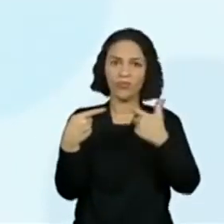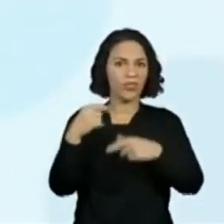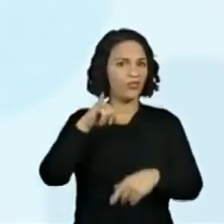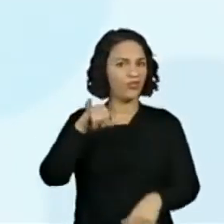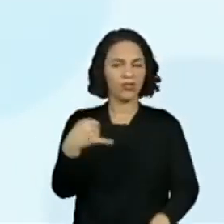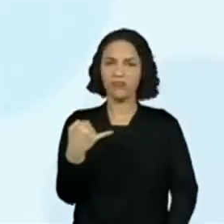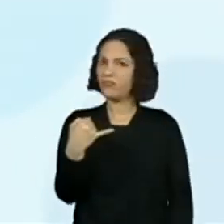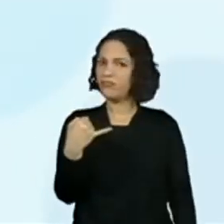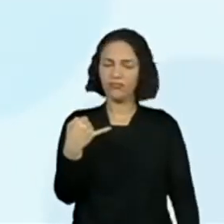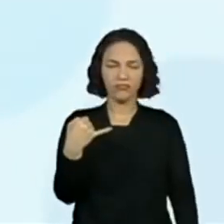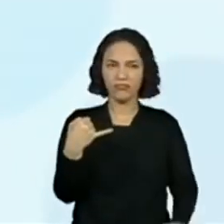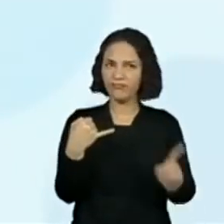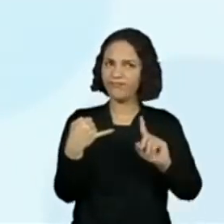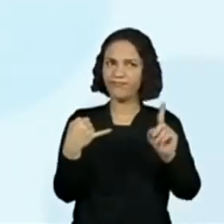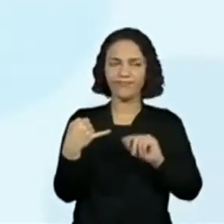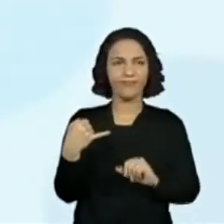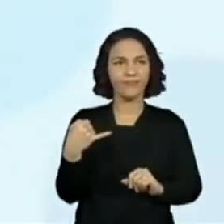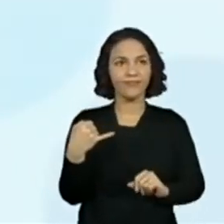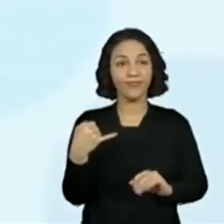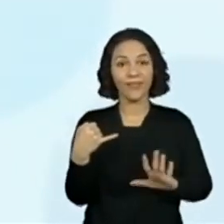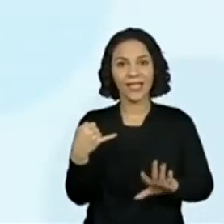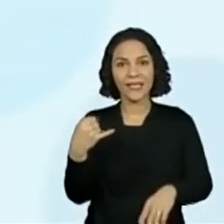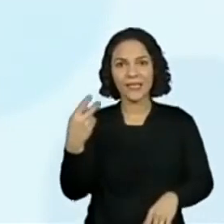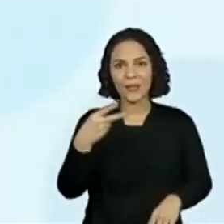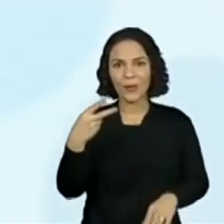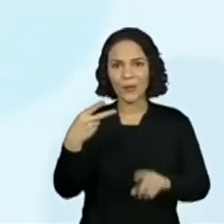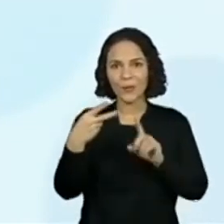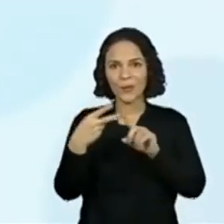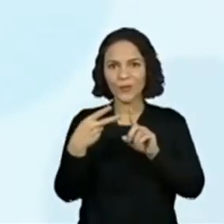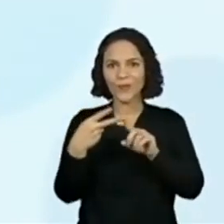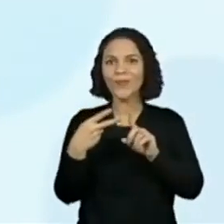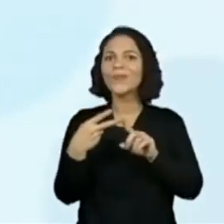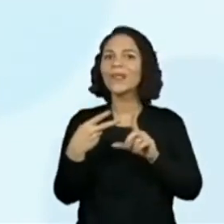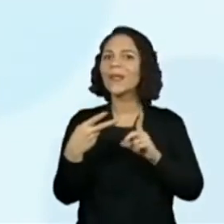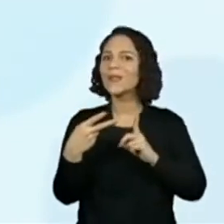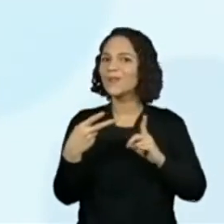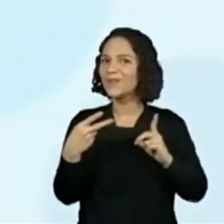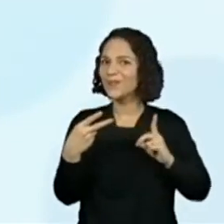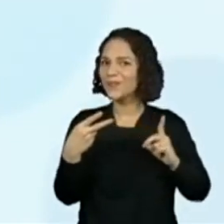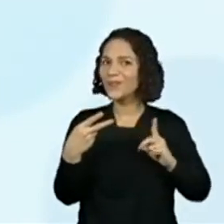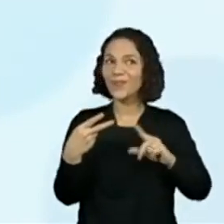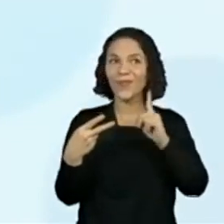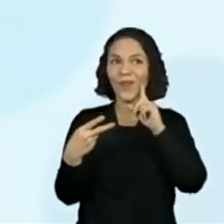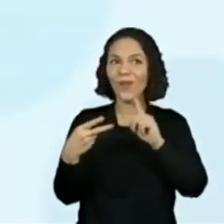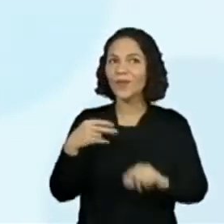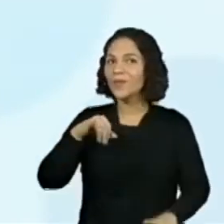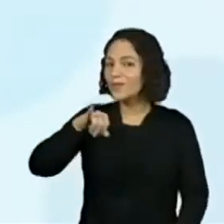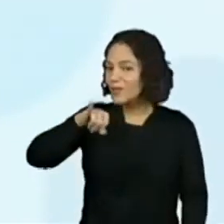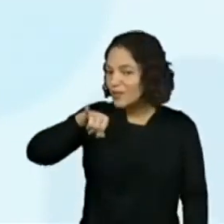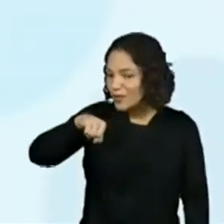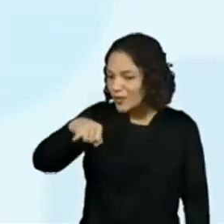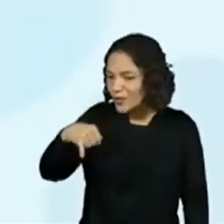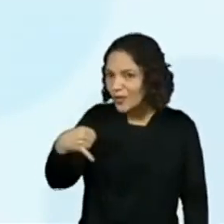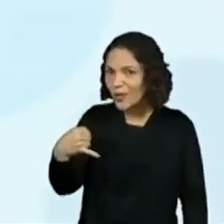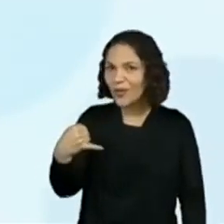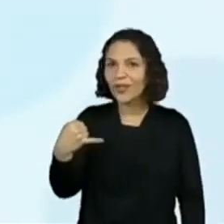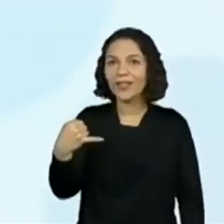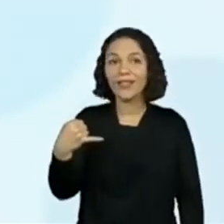J e o O. Não. Mas, no segundo, professora, eu já tenho, ó, o J